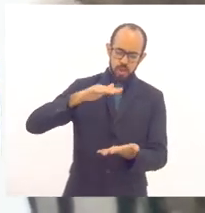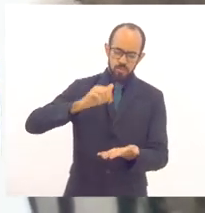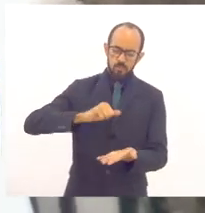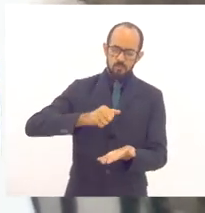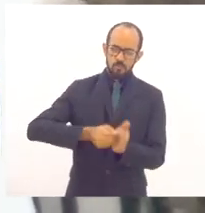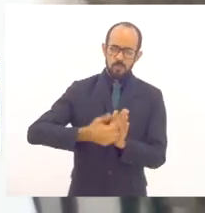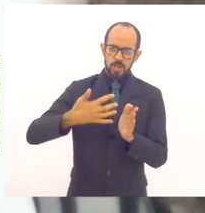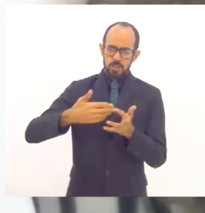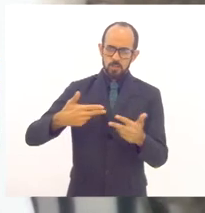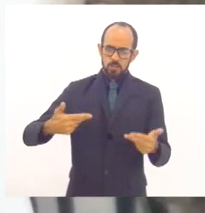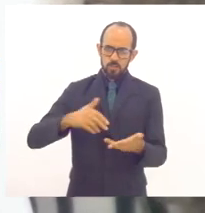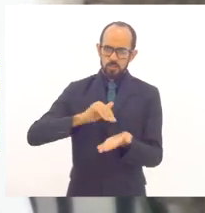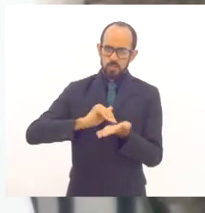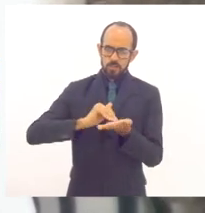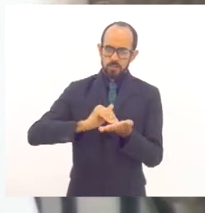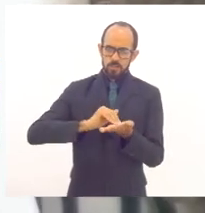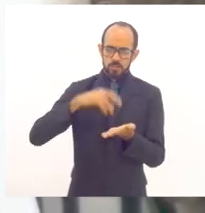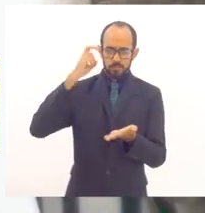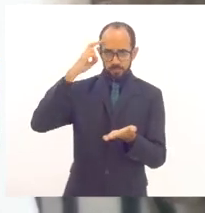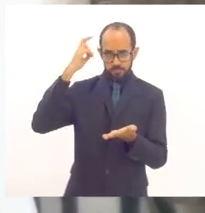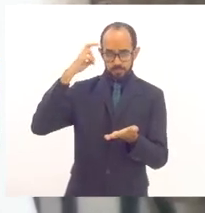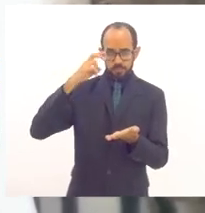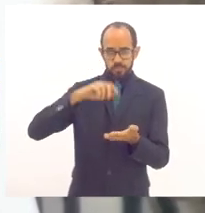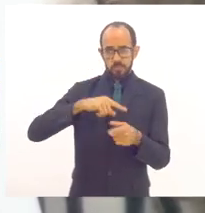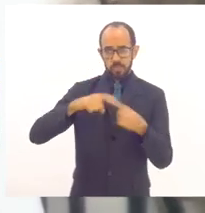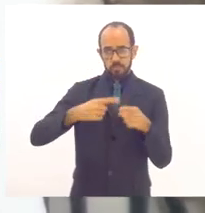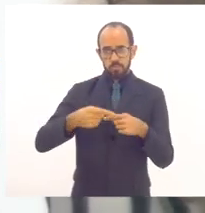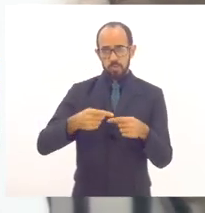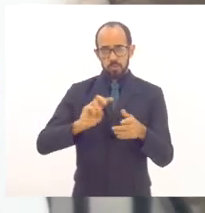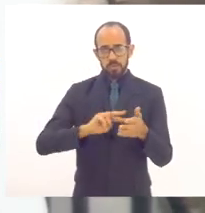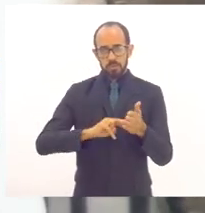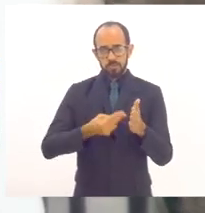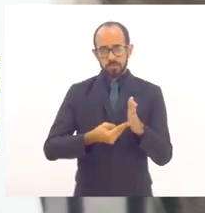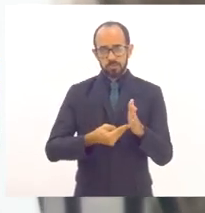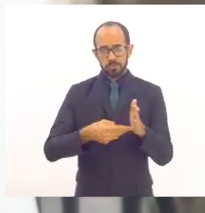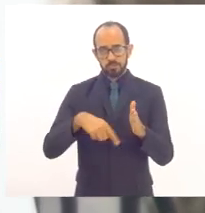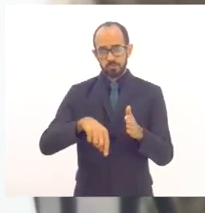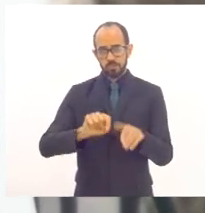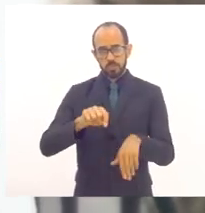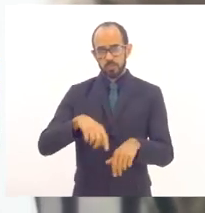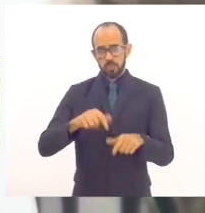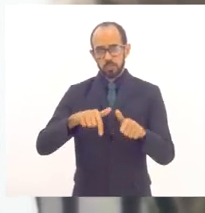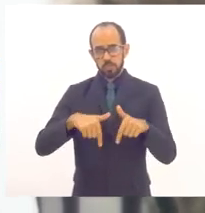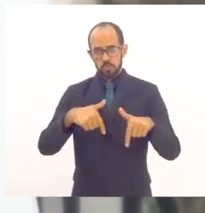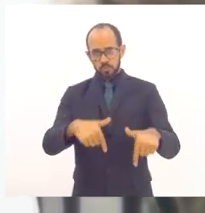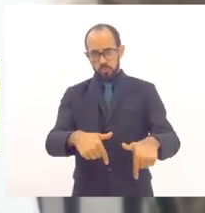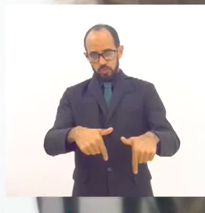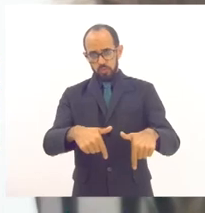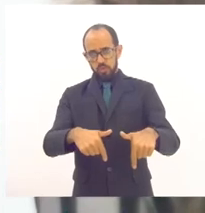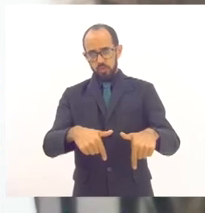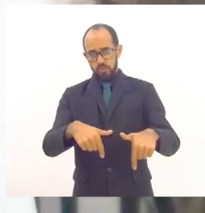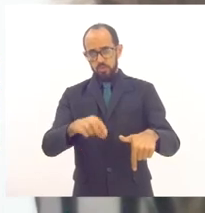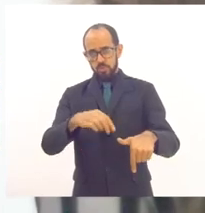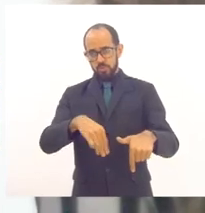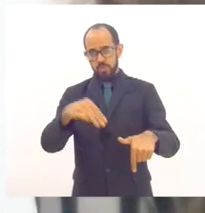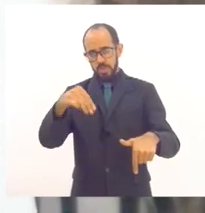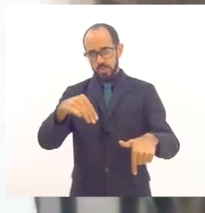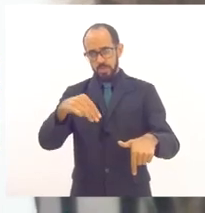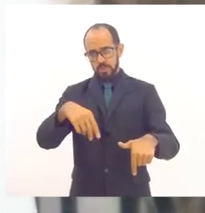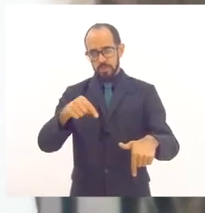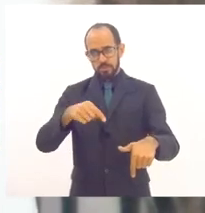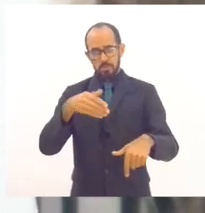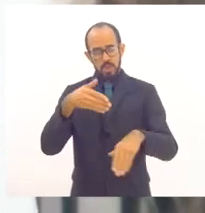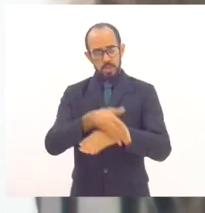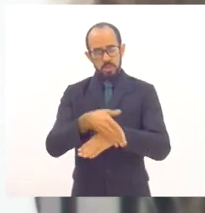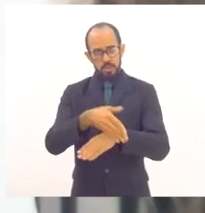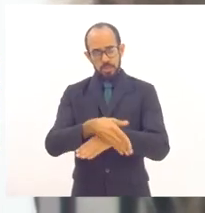de Estado de Cultura e, na revalidação do título de mestres e mestras de capoeira, está lá para quem quiser acessar o seu processo lá,